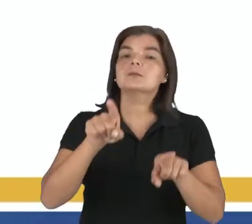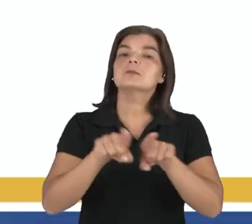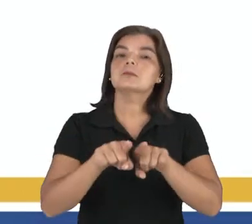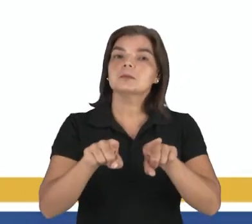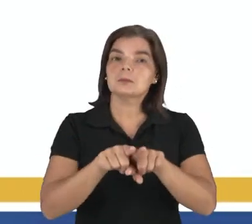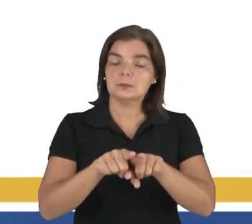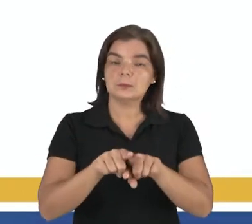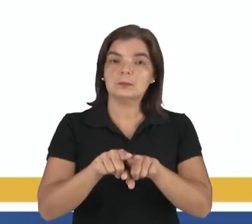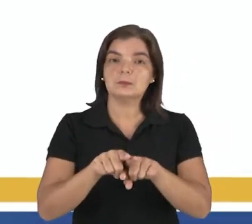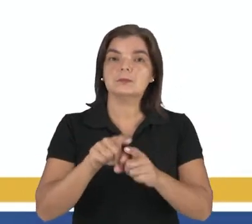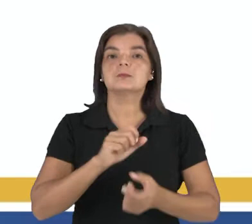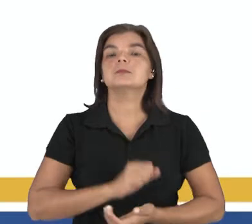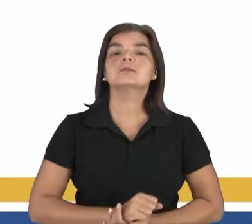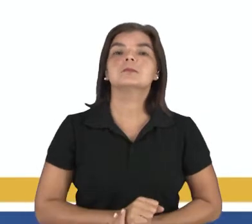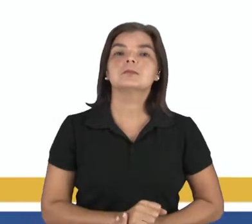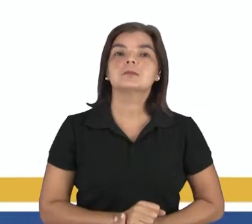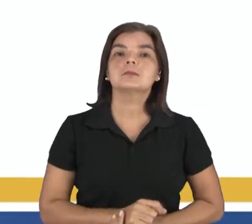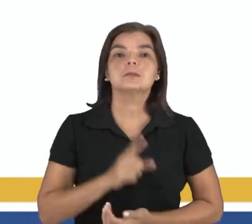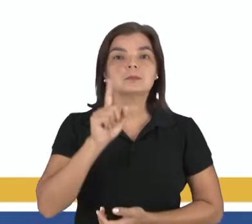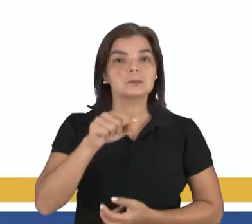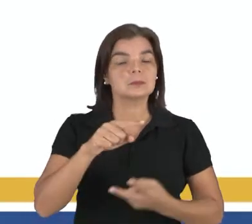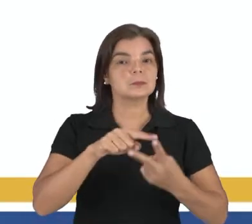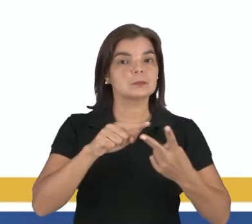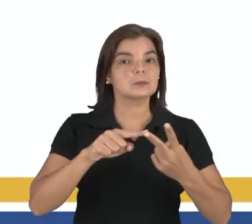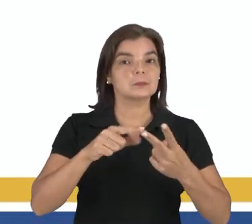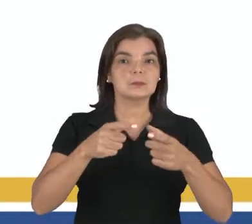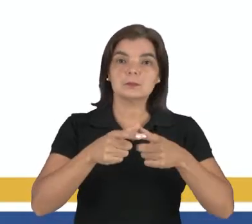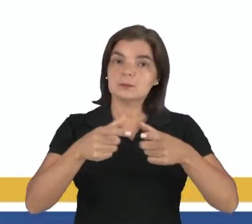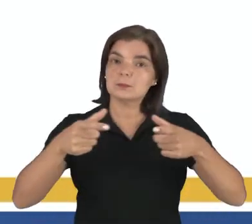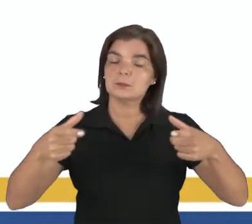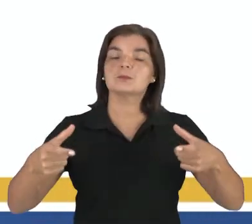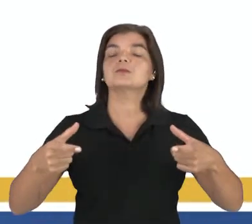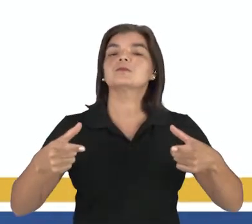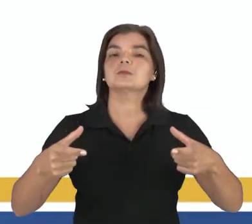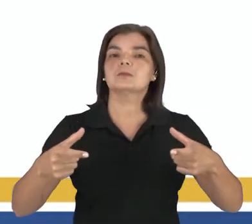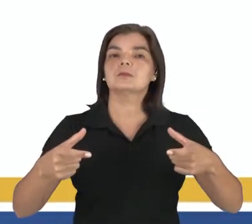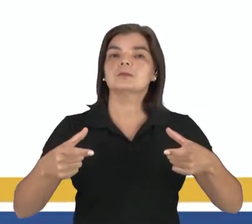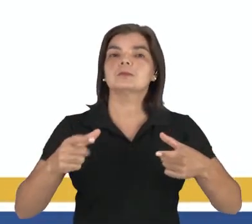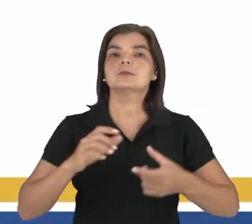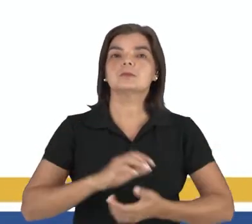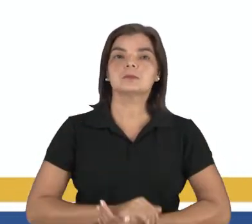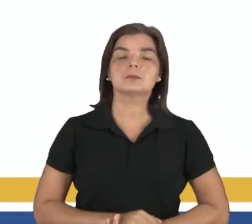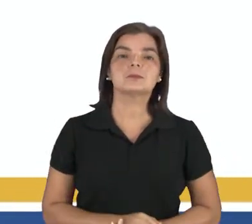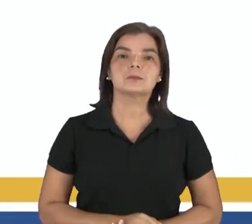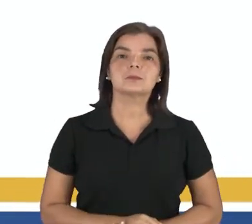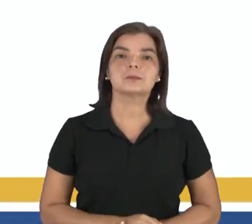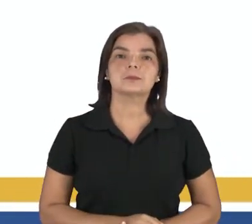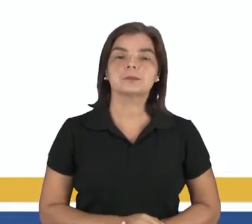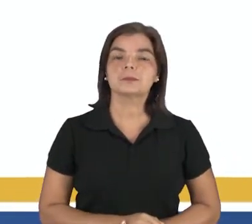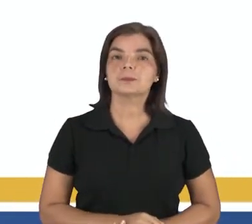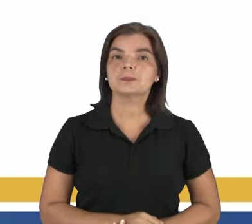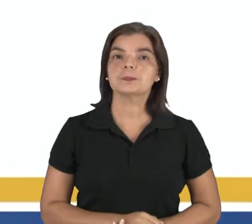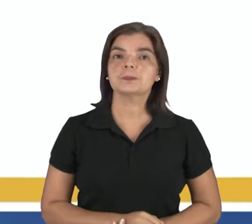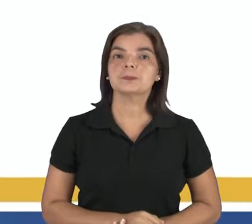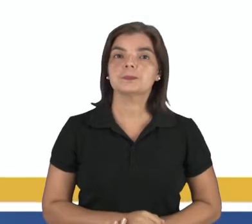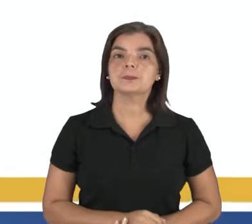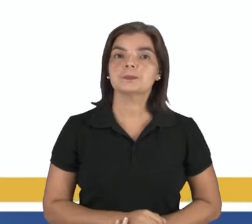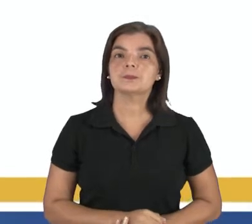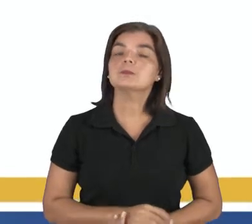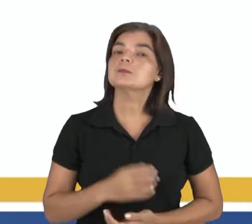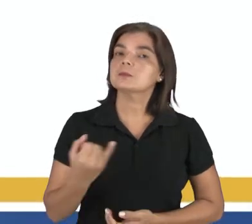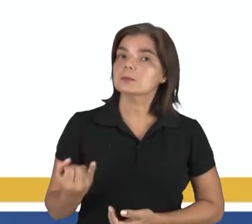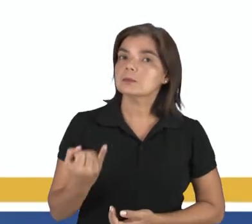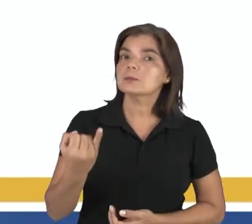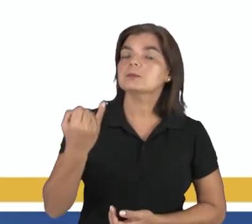razão é o quociente entre duas grandezas, tudo bem? Um